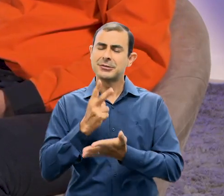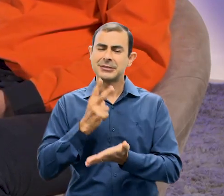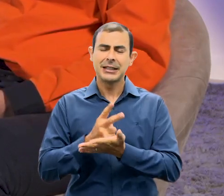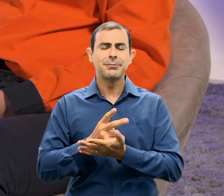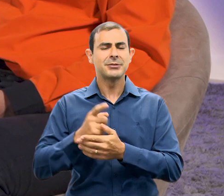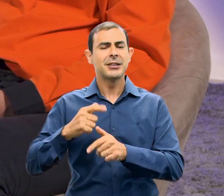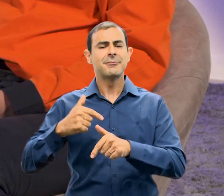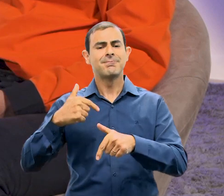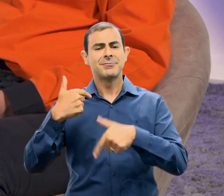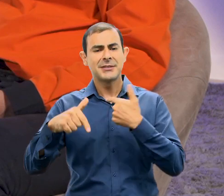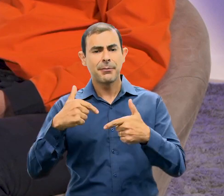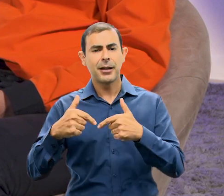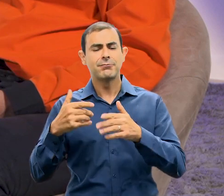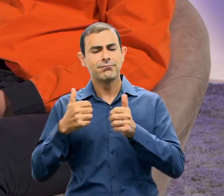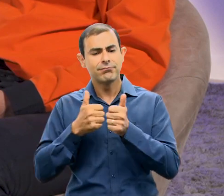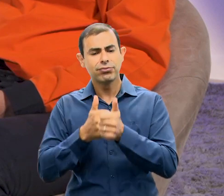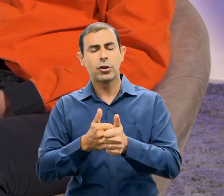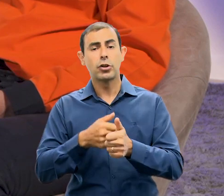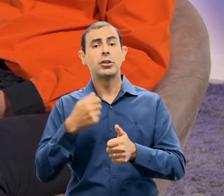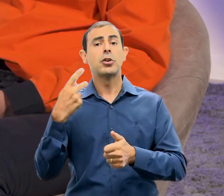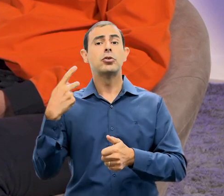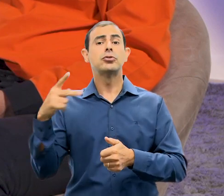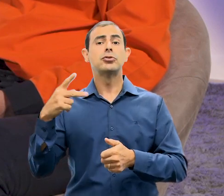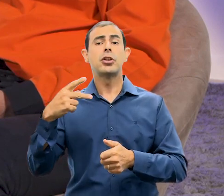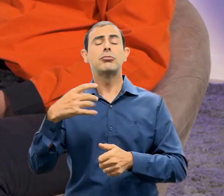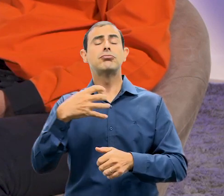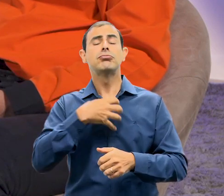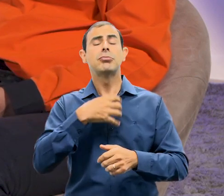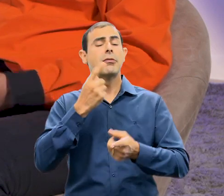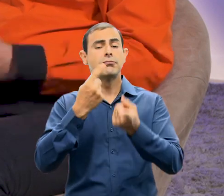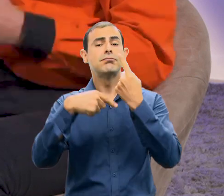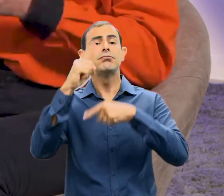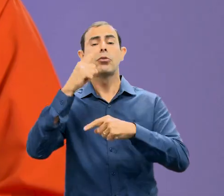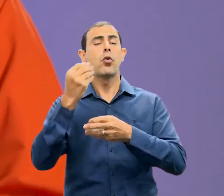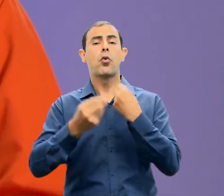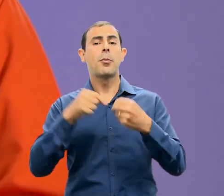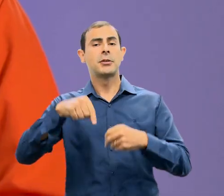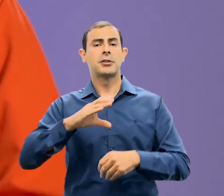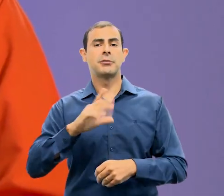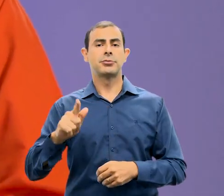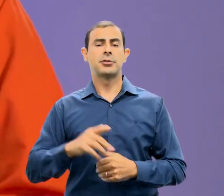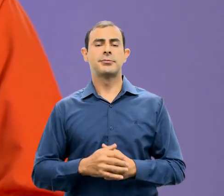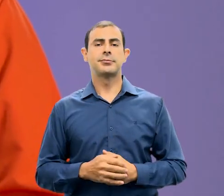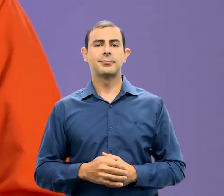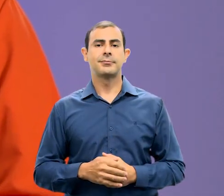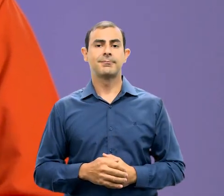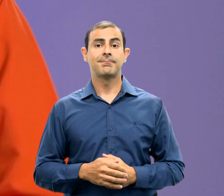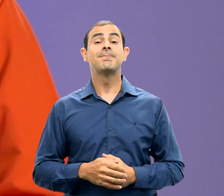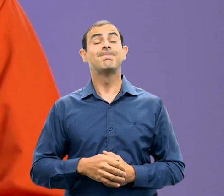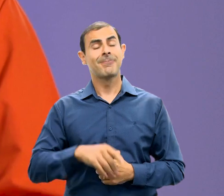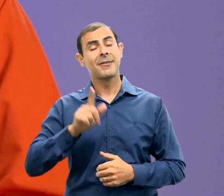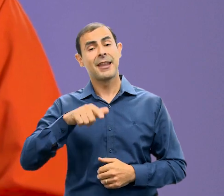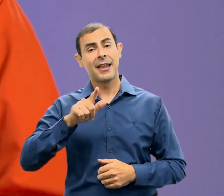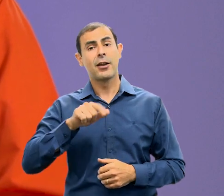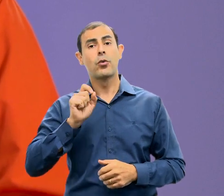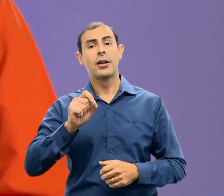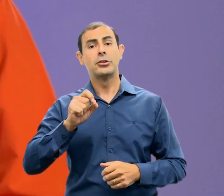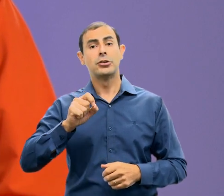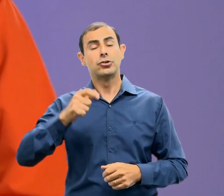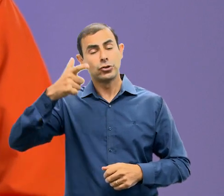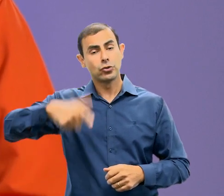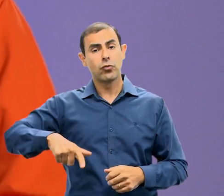Câmara Municipal. Quais os avanços que o senhor pode destacar nessa pauta aqui em Campo Grande? Olha, Maria, de novo, principalmente a questão